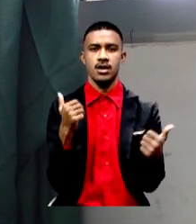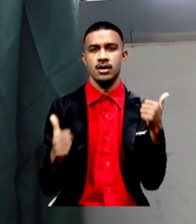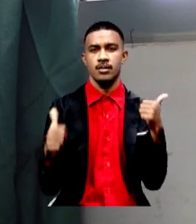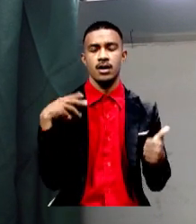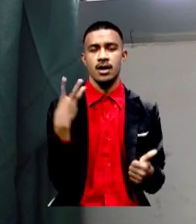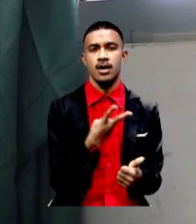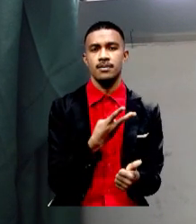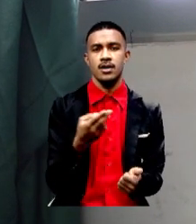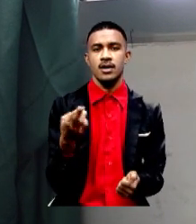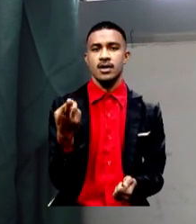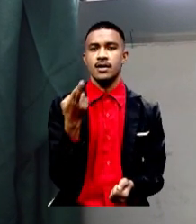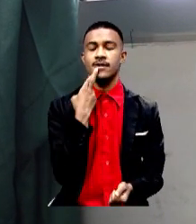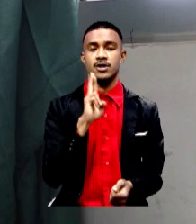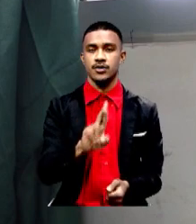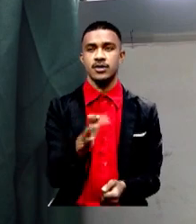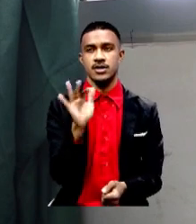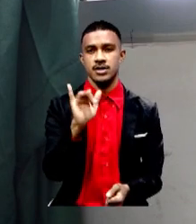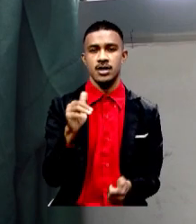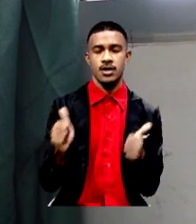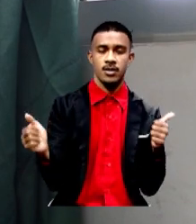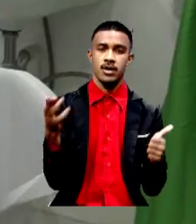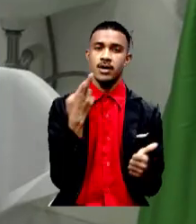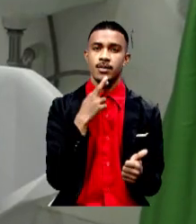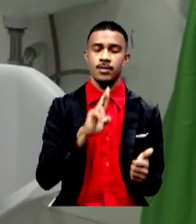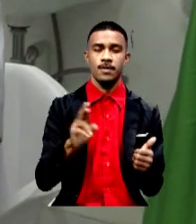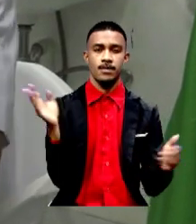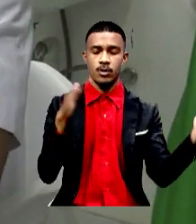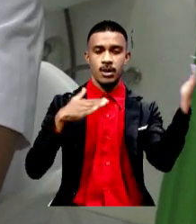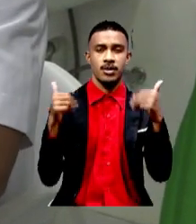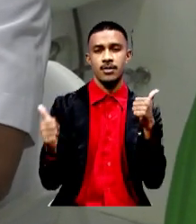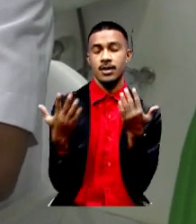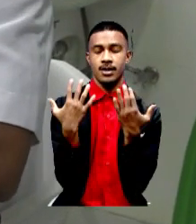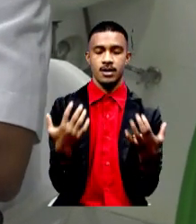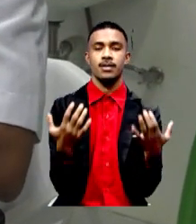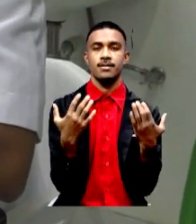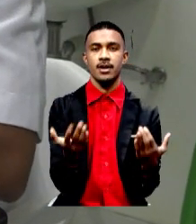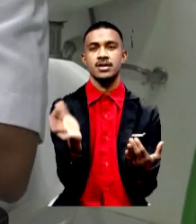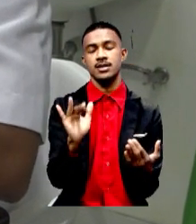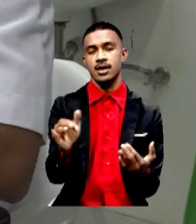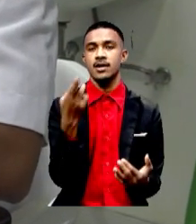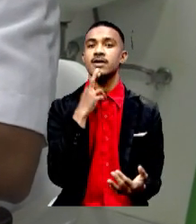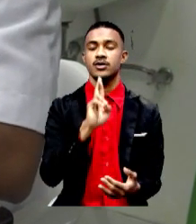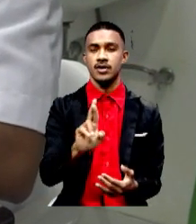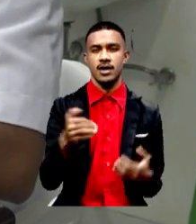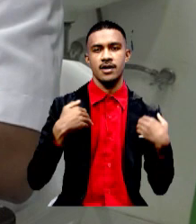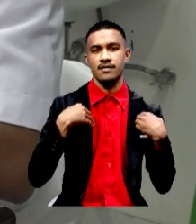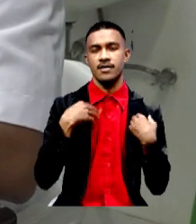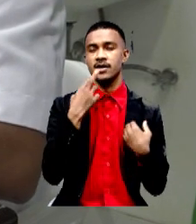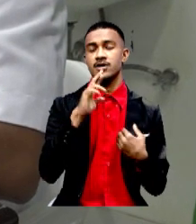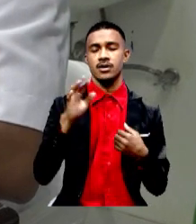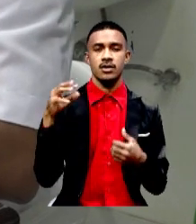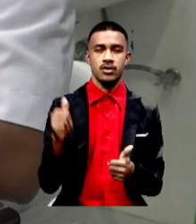consegue resolver sen problema, lili o problema sirenia maka kaman. Ami se consegue resolver. Sim, iha nini resultado. Vira